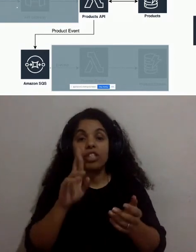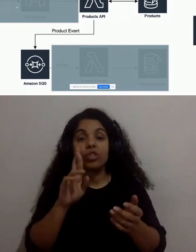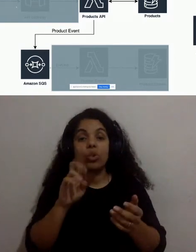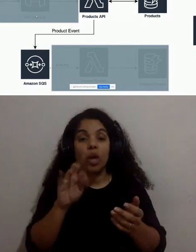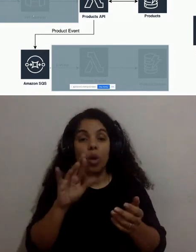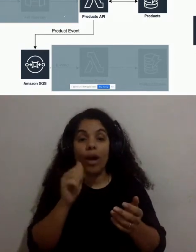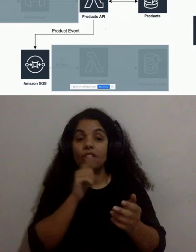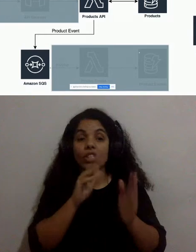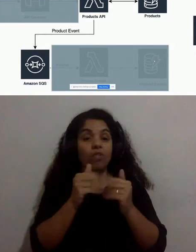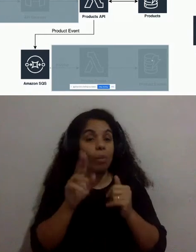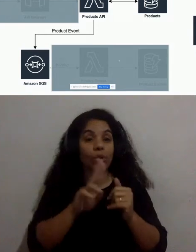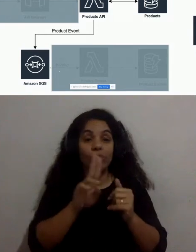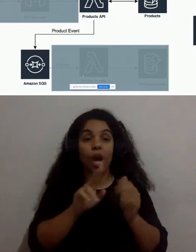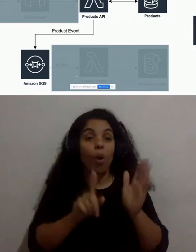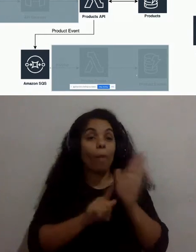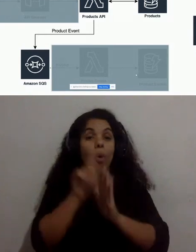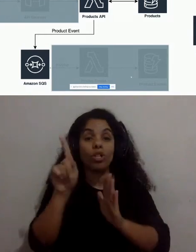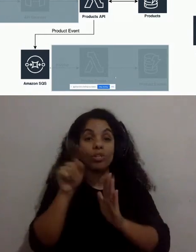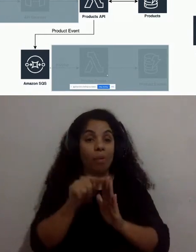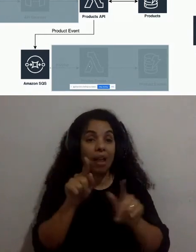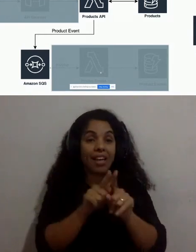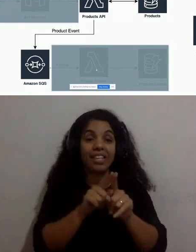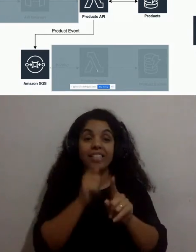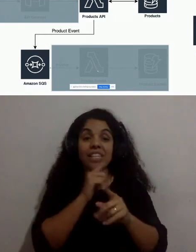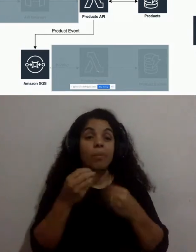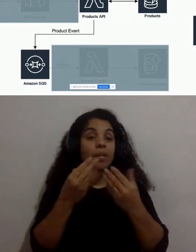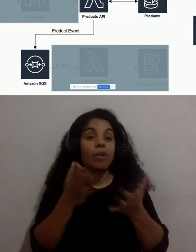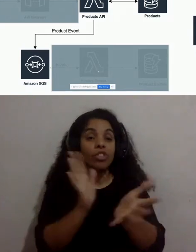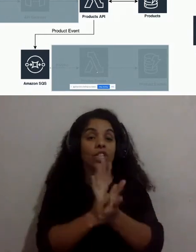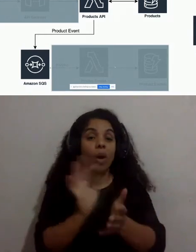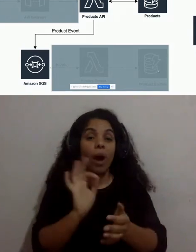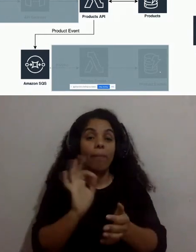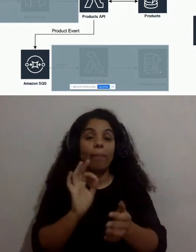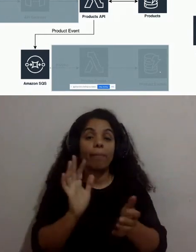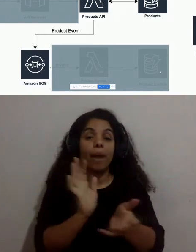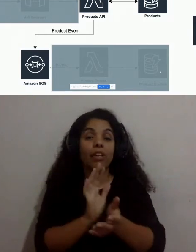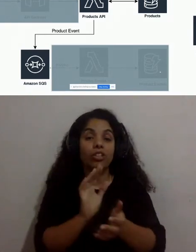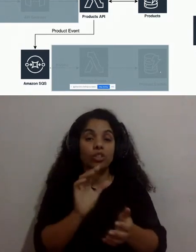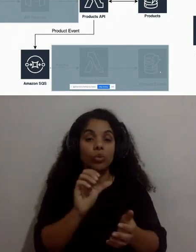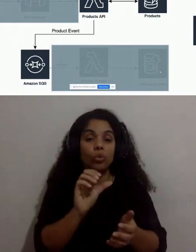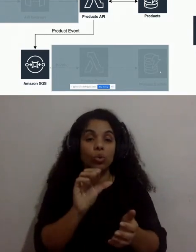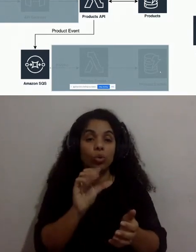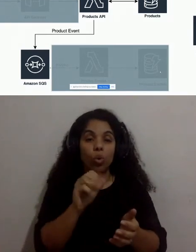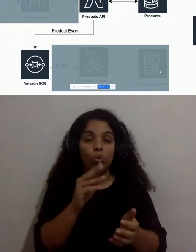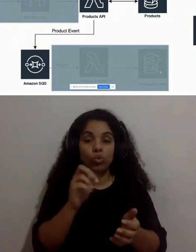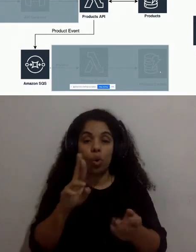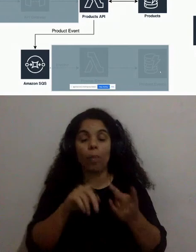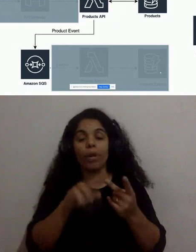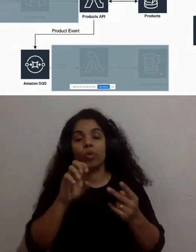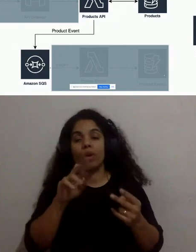vai poder usar o Postman para fazer isso, e ele nem te deu a parte do consumer e do